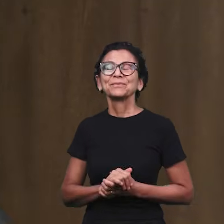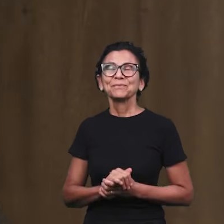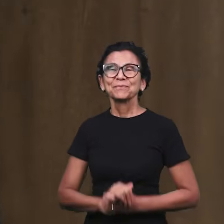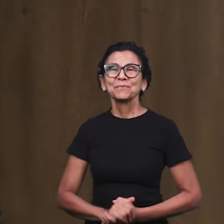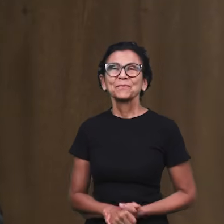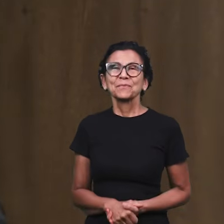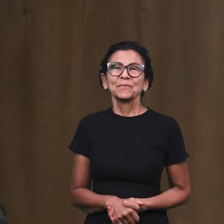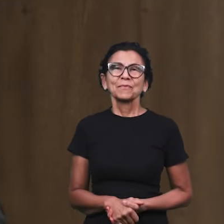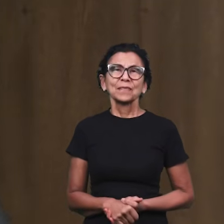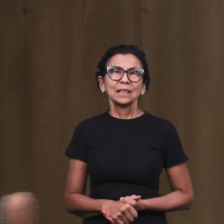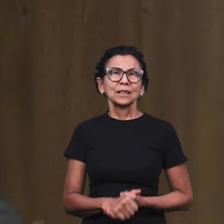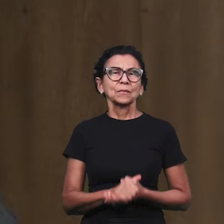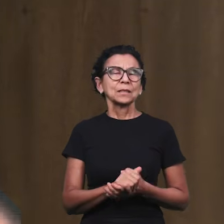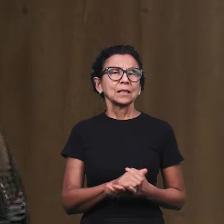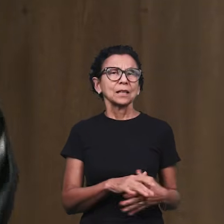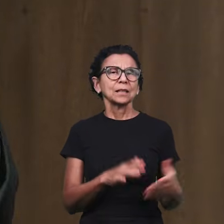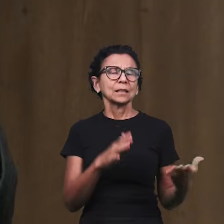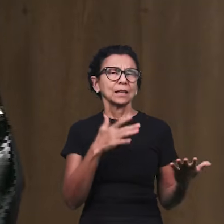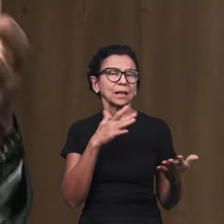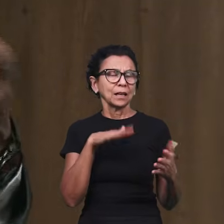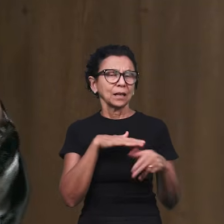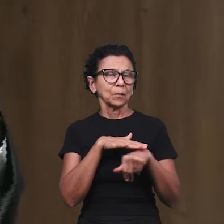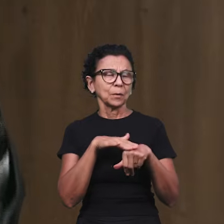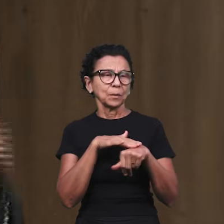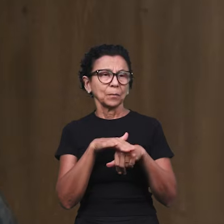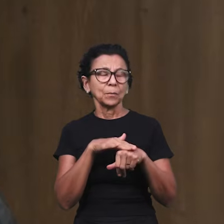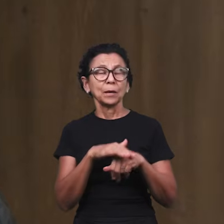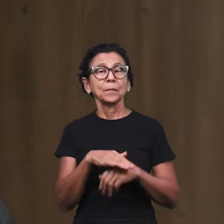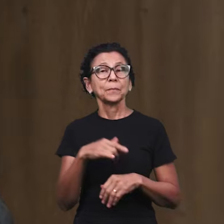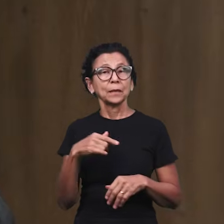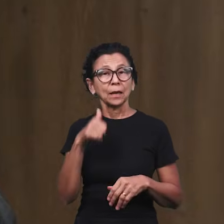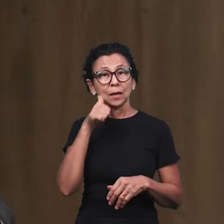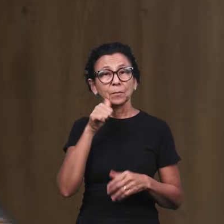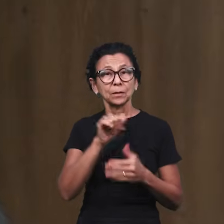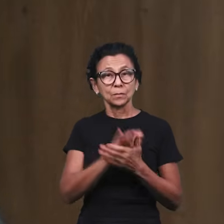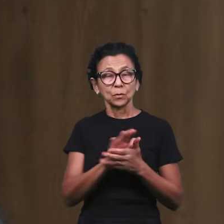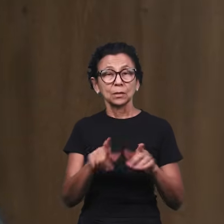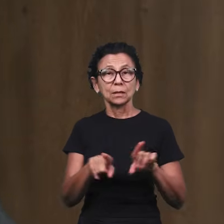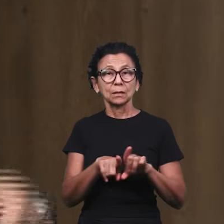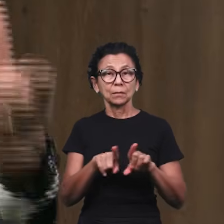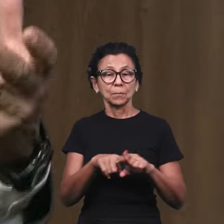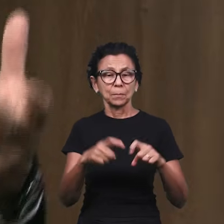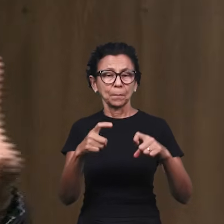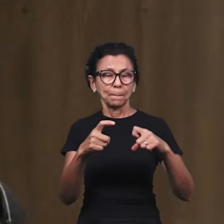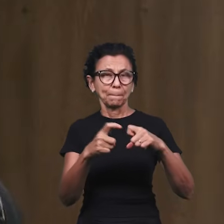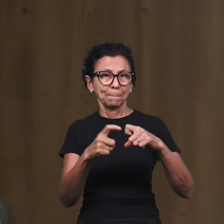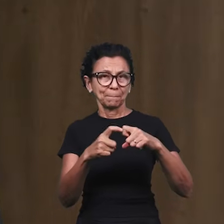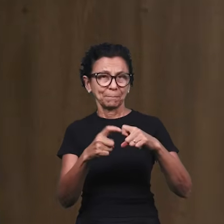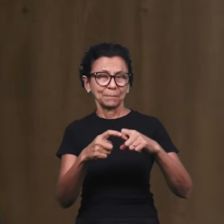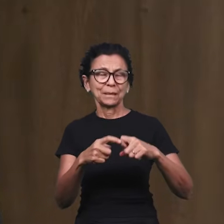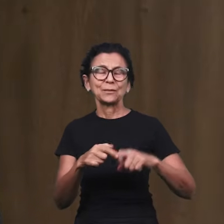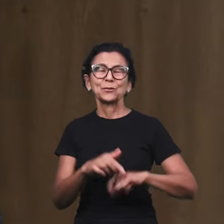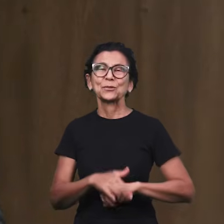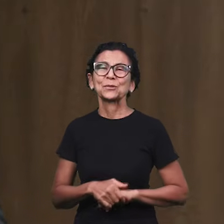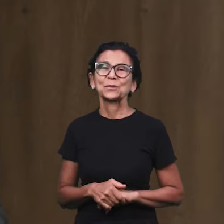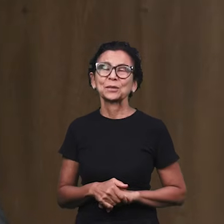nos aproximamos e começamos a conversar. A minha esposa é médica também, não é? Ela fazia